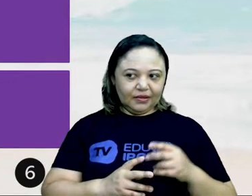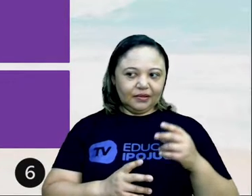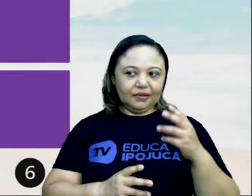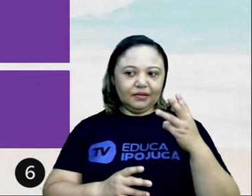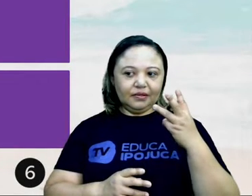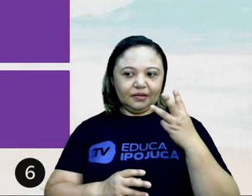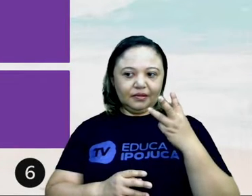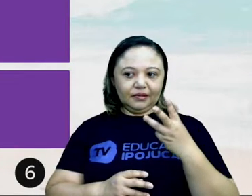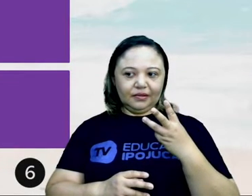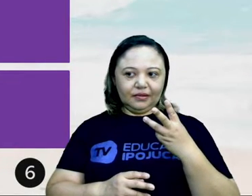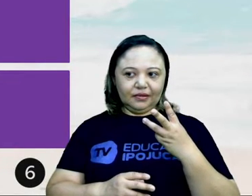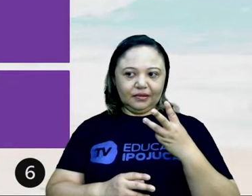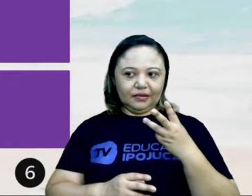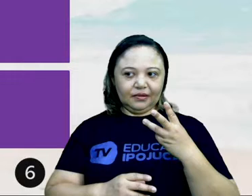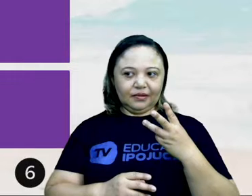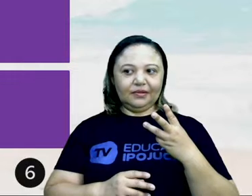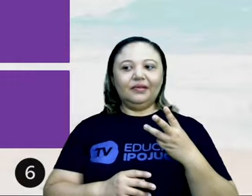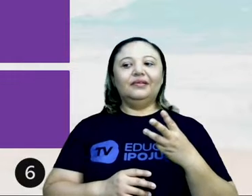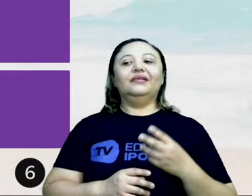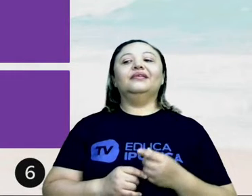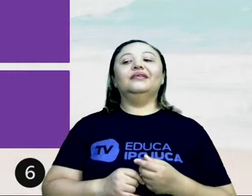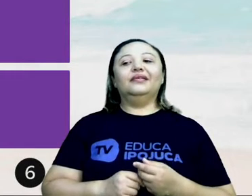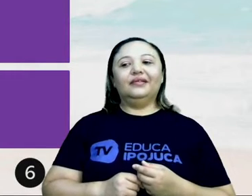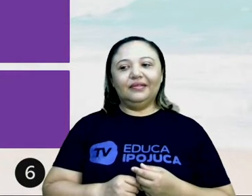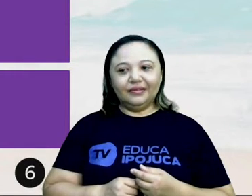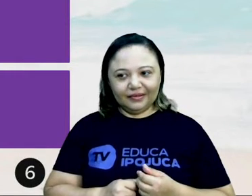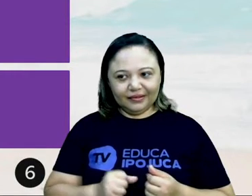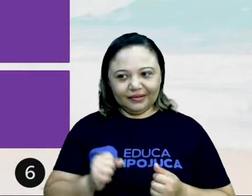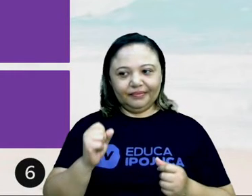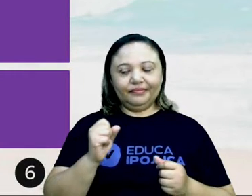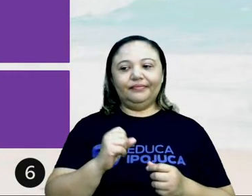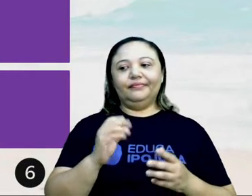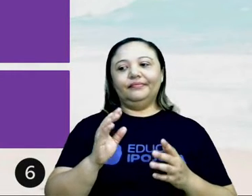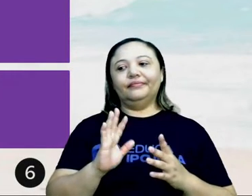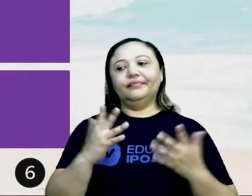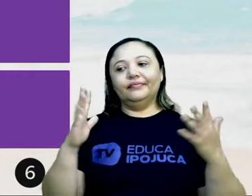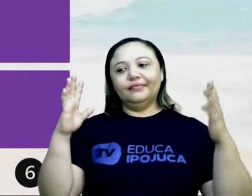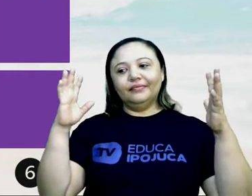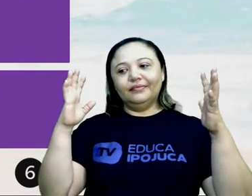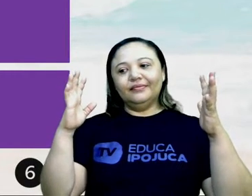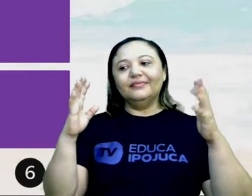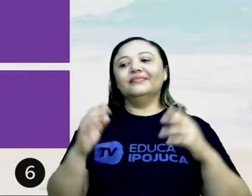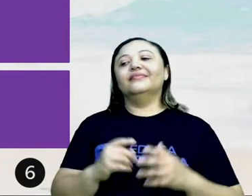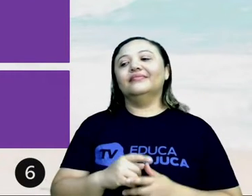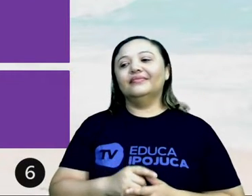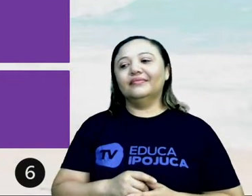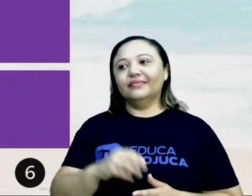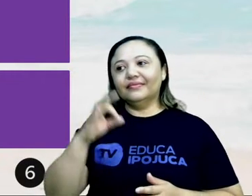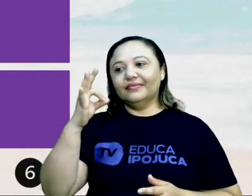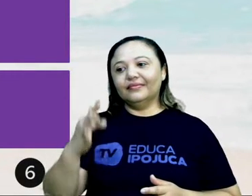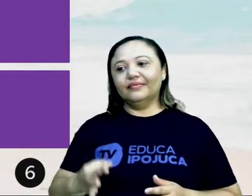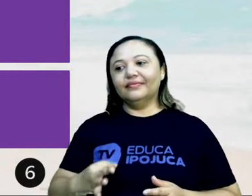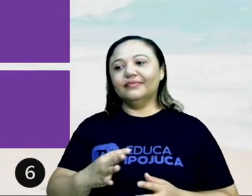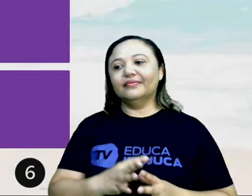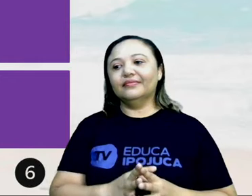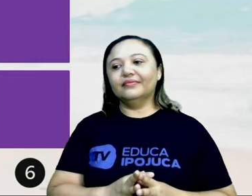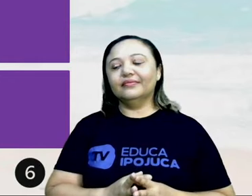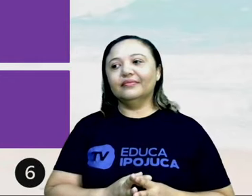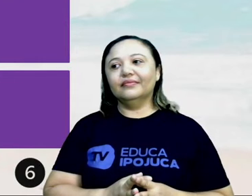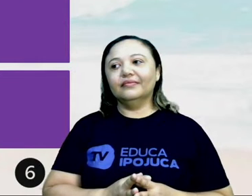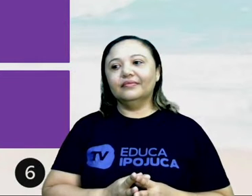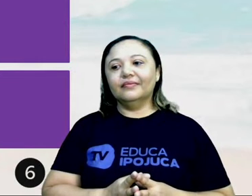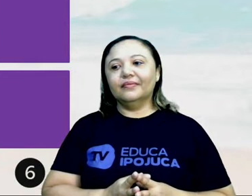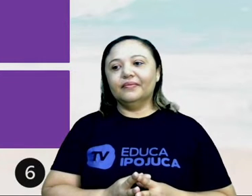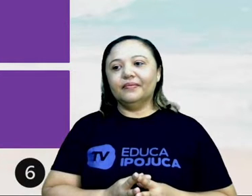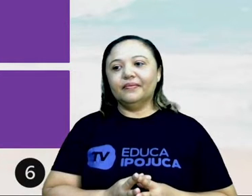3. E aí, outra melancia. Parabéns, vocês acertaram. E aí, super legal, né?